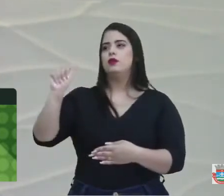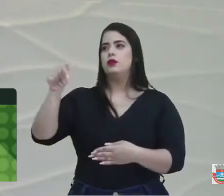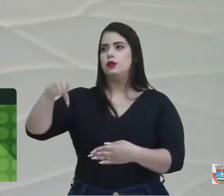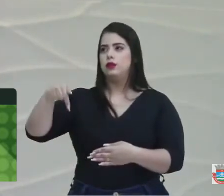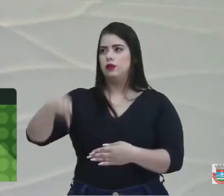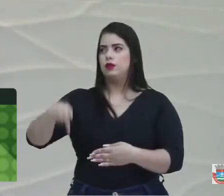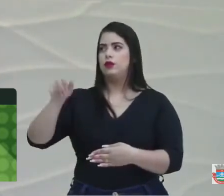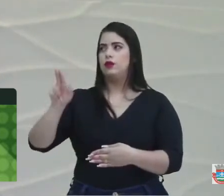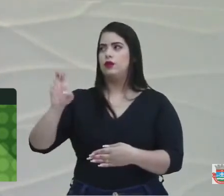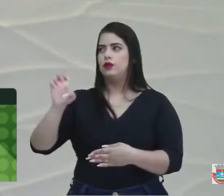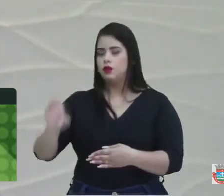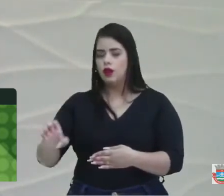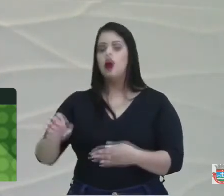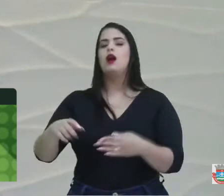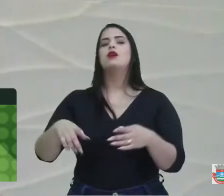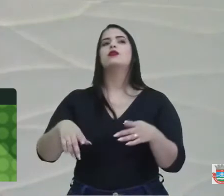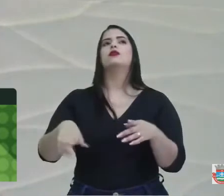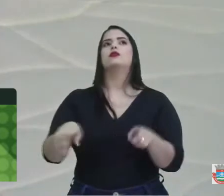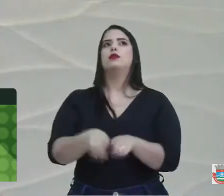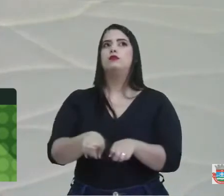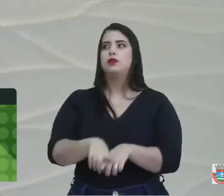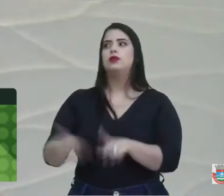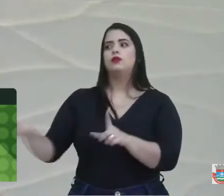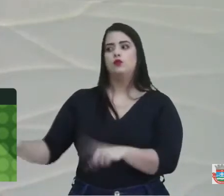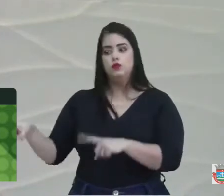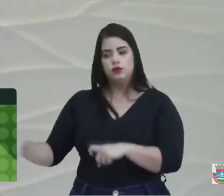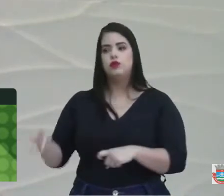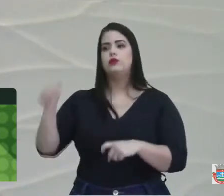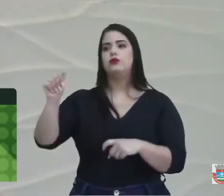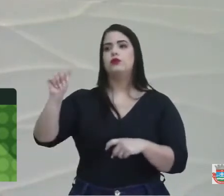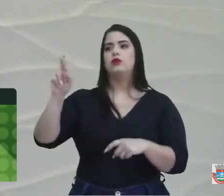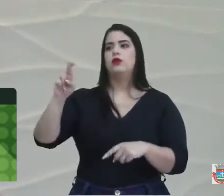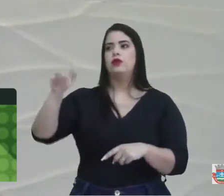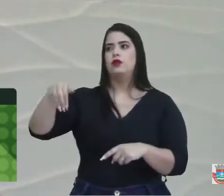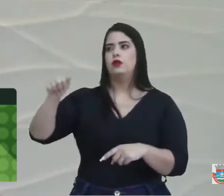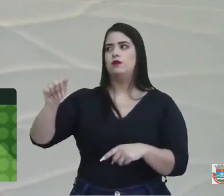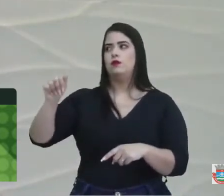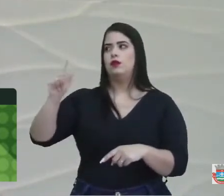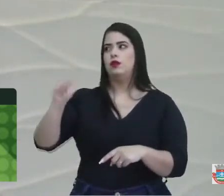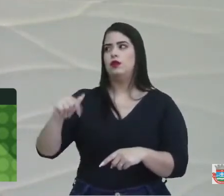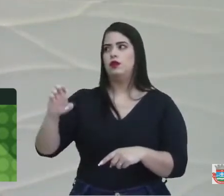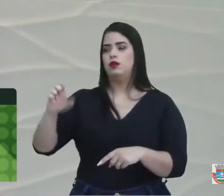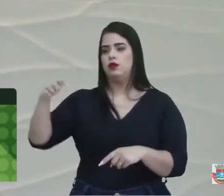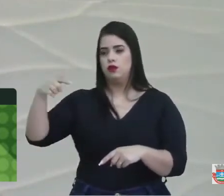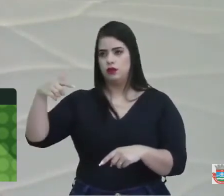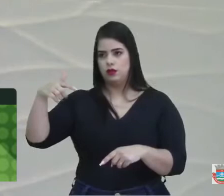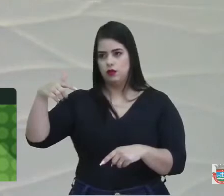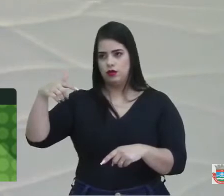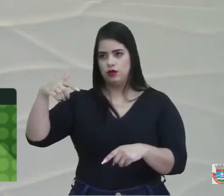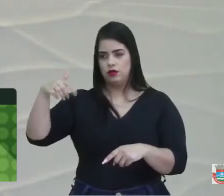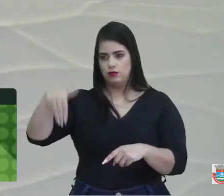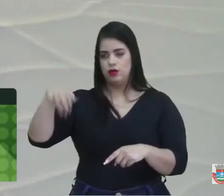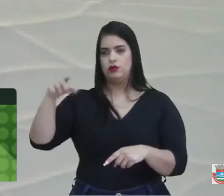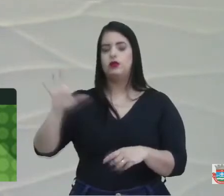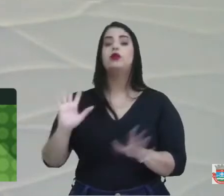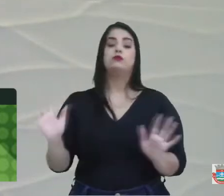abastecido hoje, então, armazém. São colocadas 2 carradas d'água, comunidade muito grande, mas infelizmente, é o